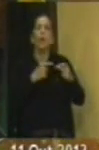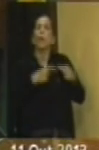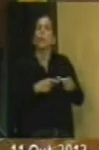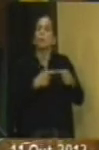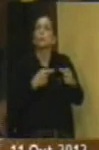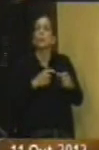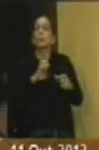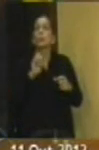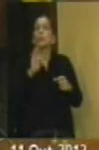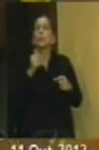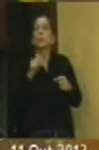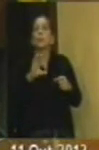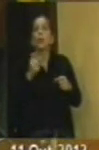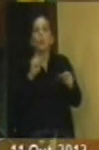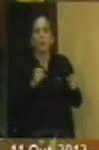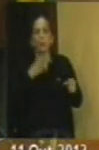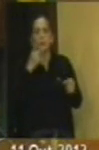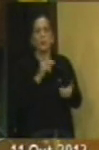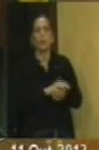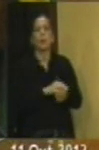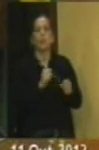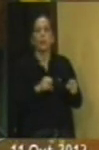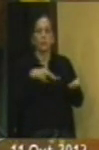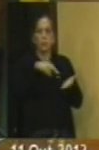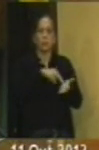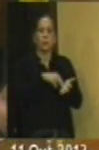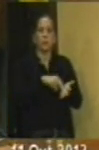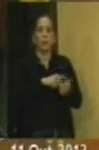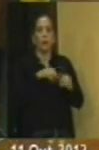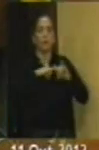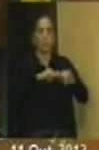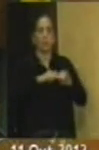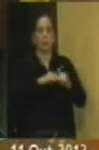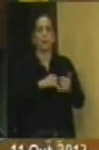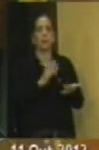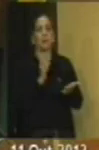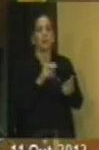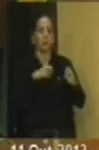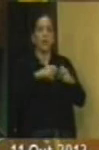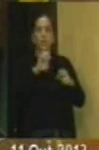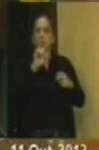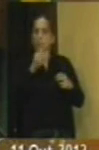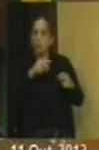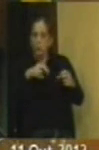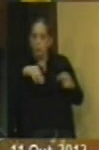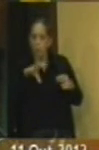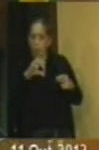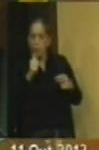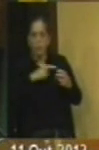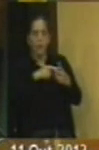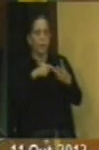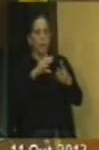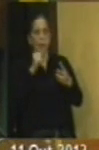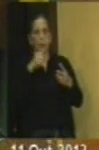vai ficar a situação agora vai ser ele pode falar pode vim aqui à tribuna e dizer onde é que vai ficar a situação se vai ficar na nova angra vai ficar no